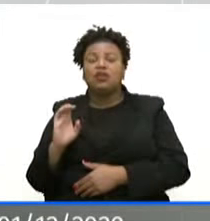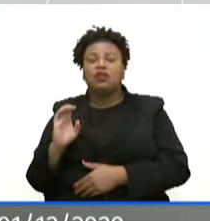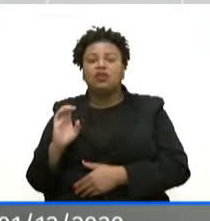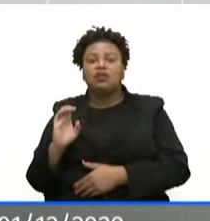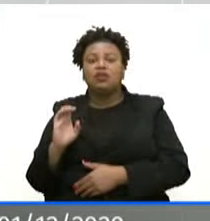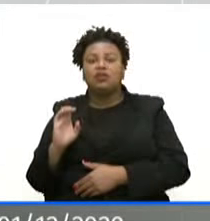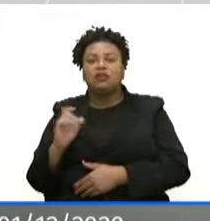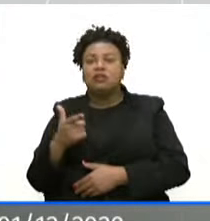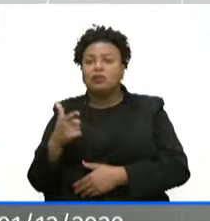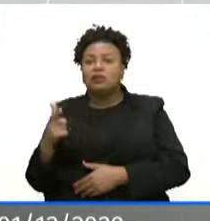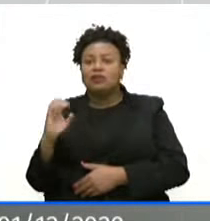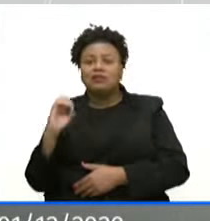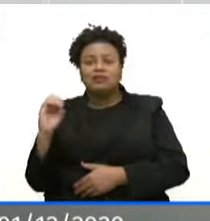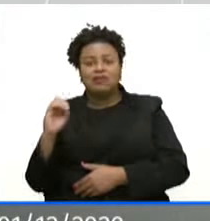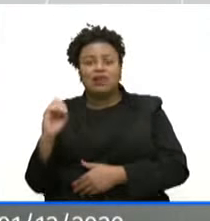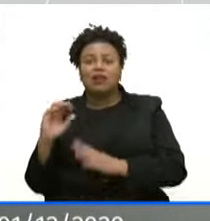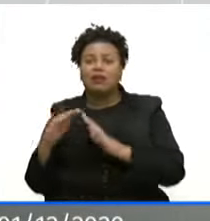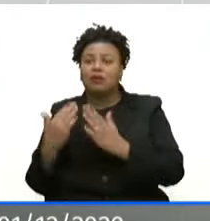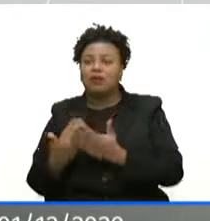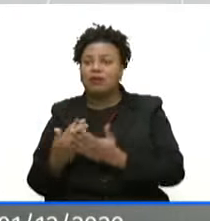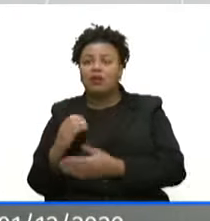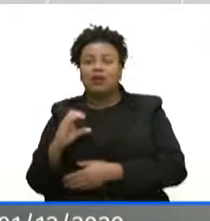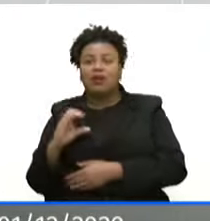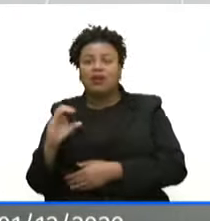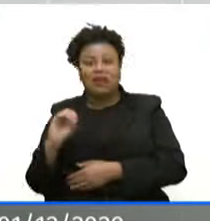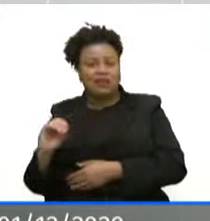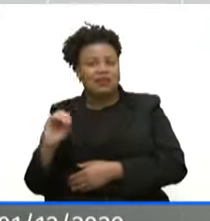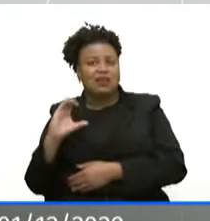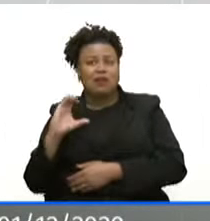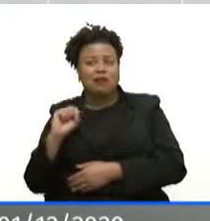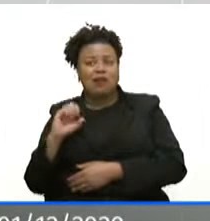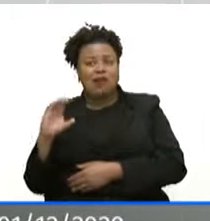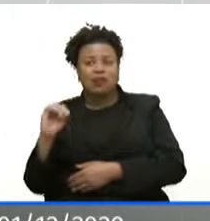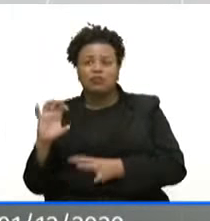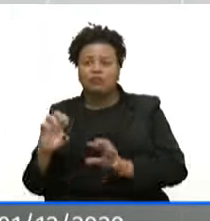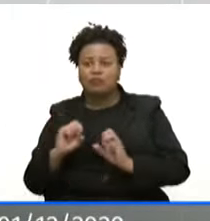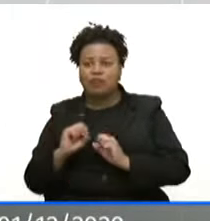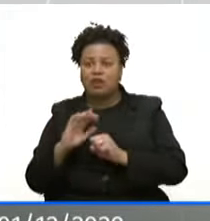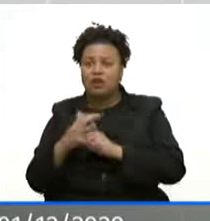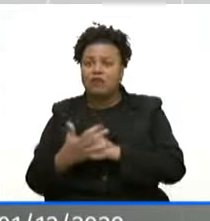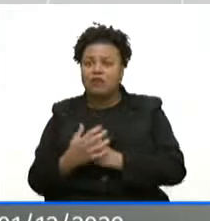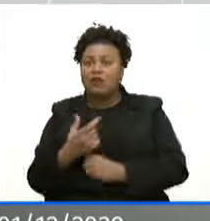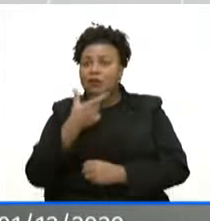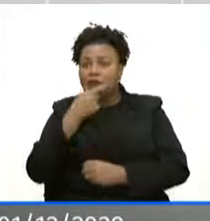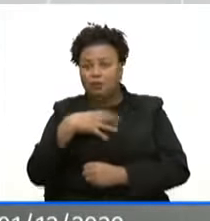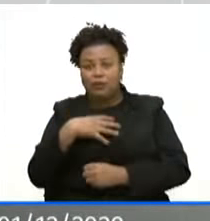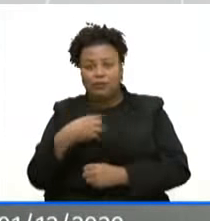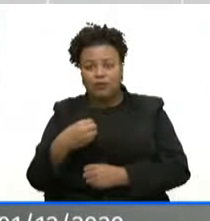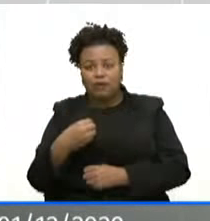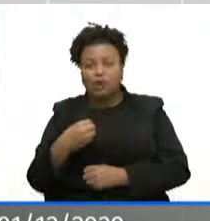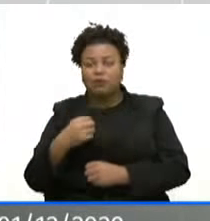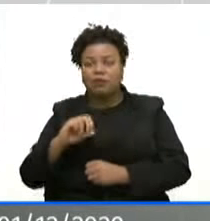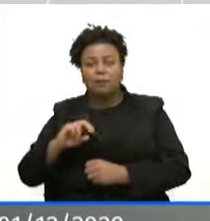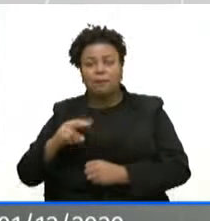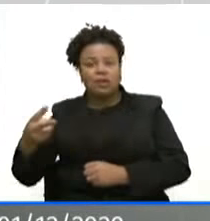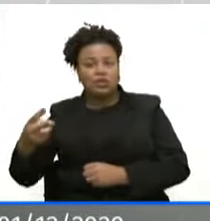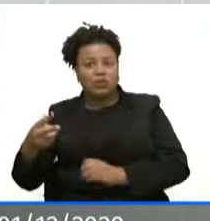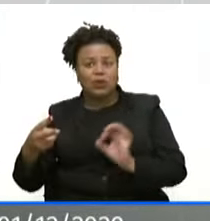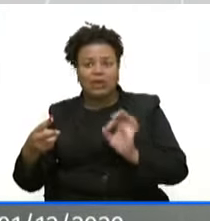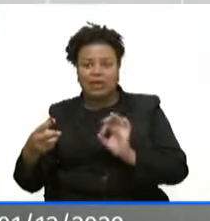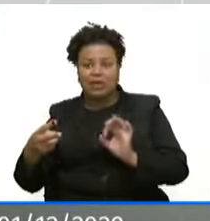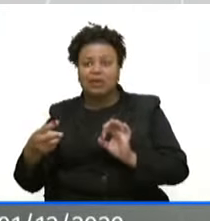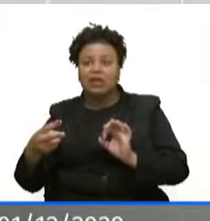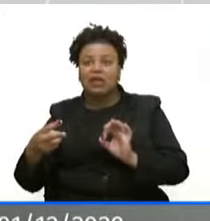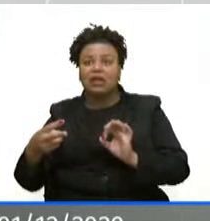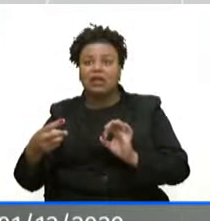E não teve nenhum caso na escolinha dele de contaminação. Ele não passou para ninguém e não foi